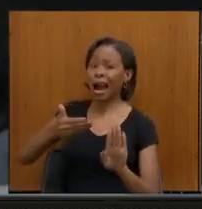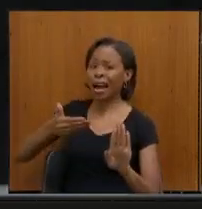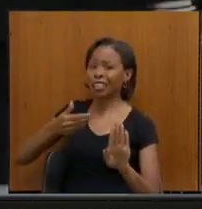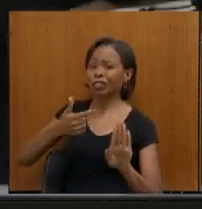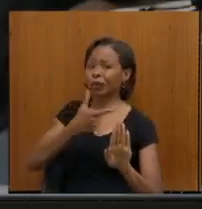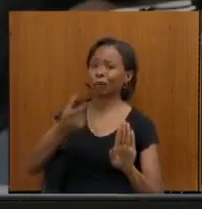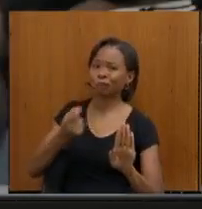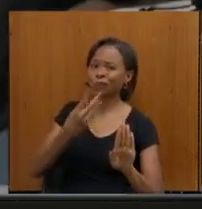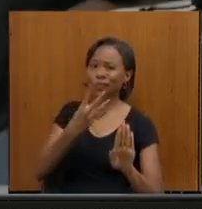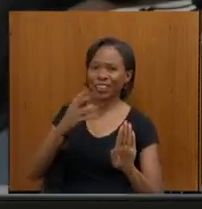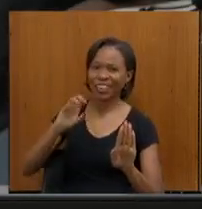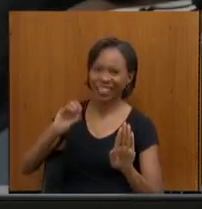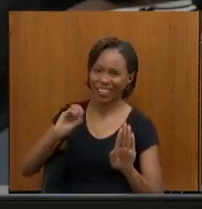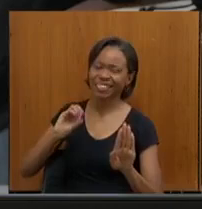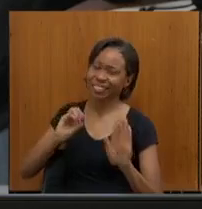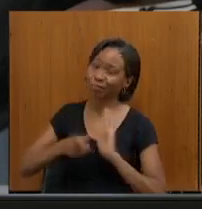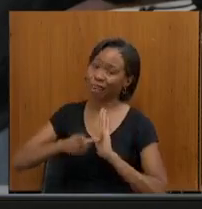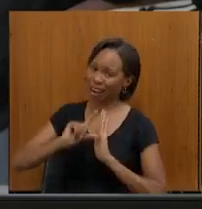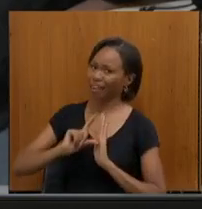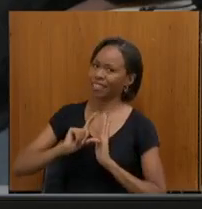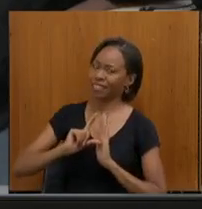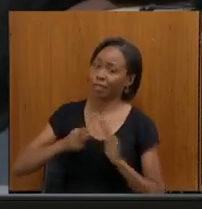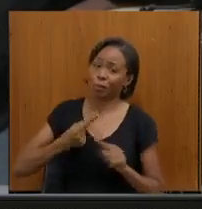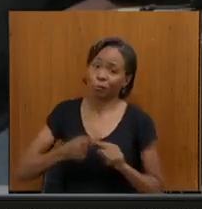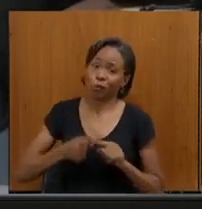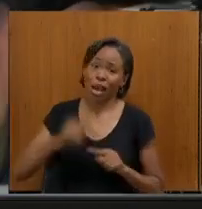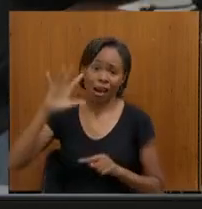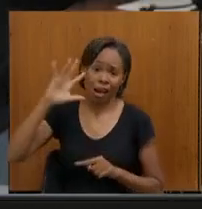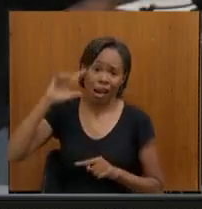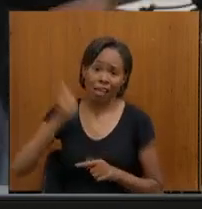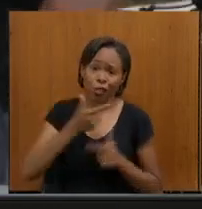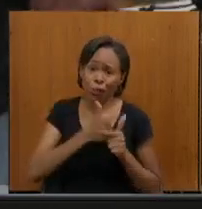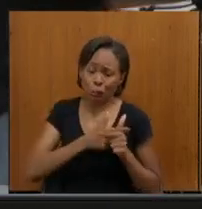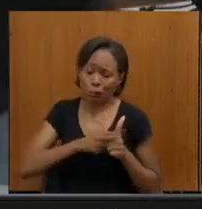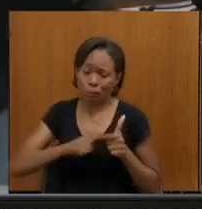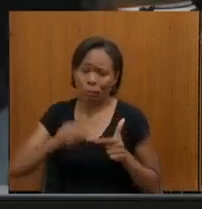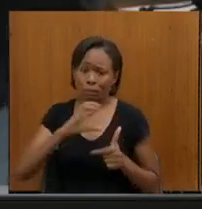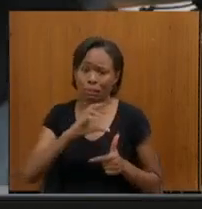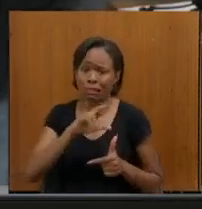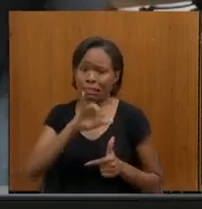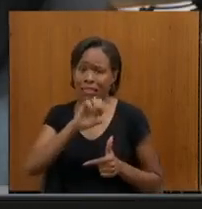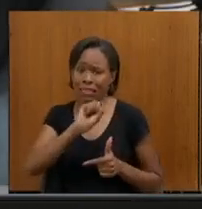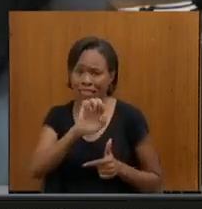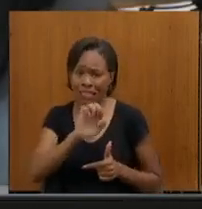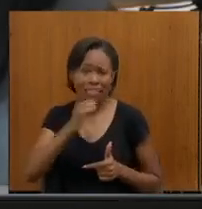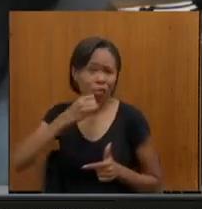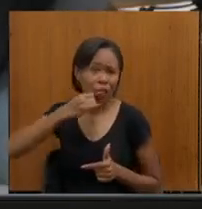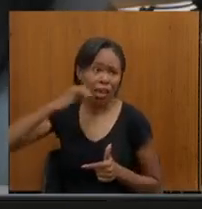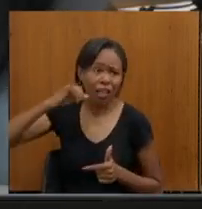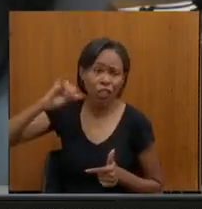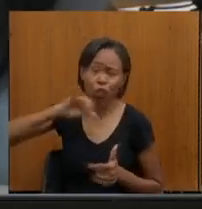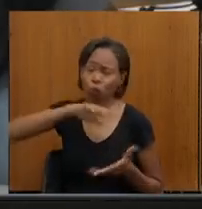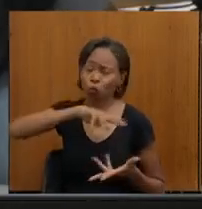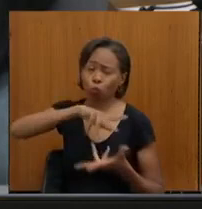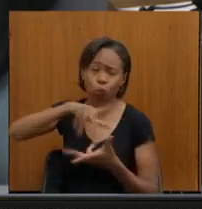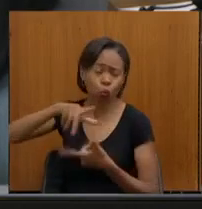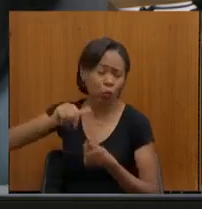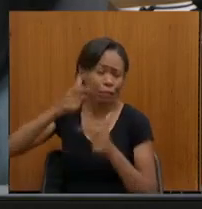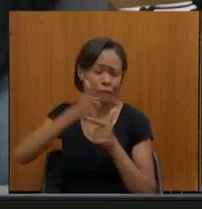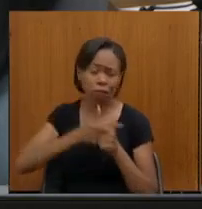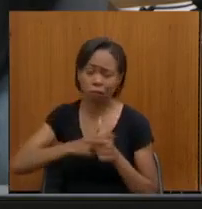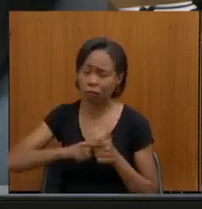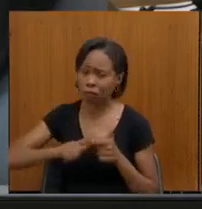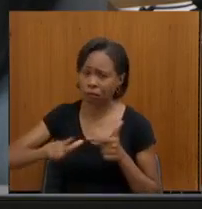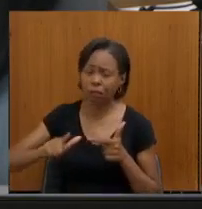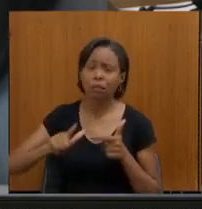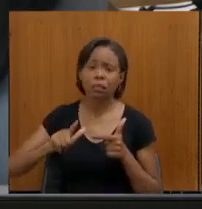com essa eu acho que com essa crise né energética do mundo todo é e também